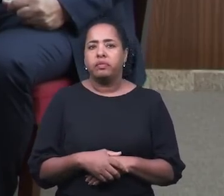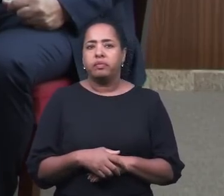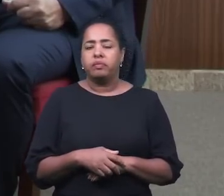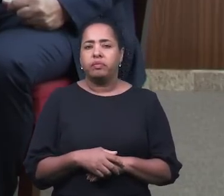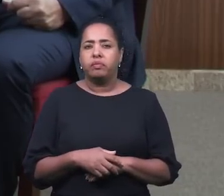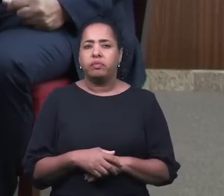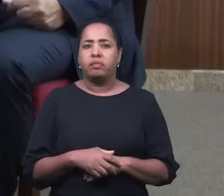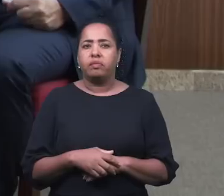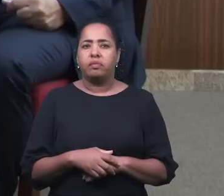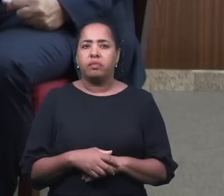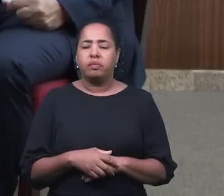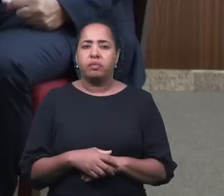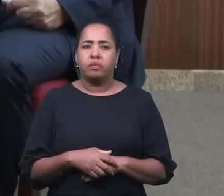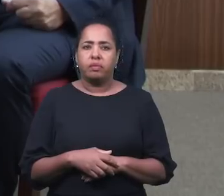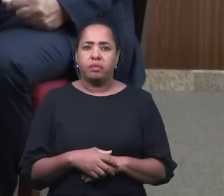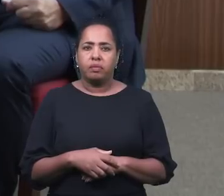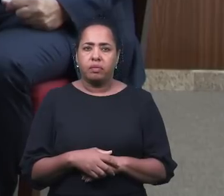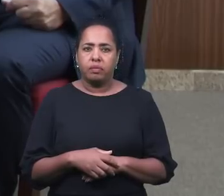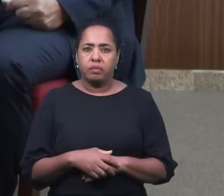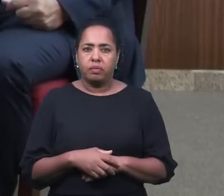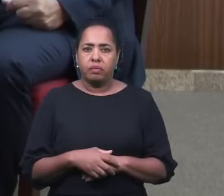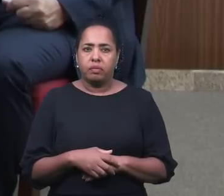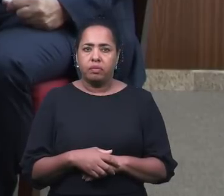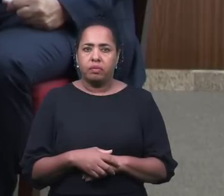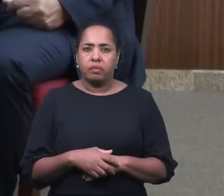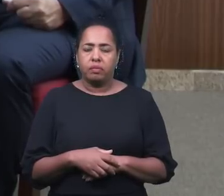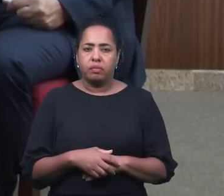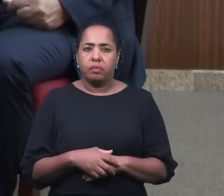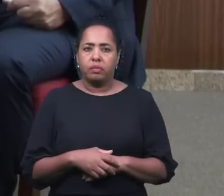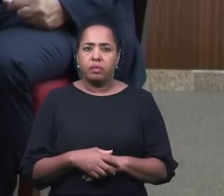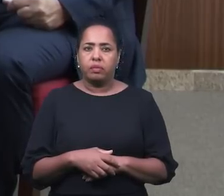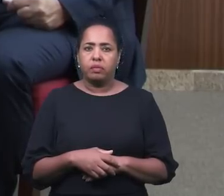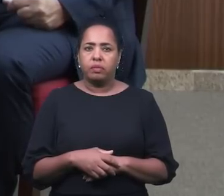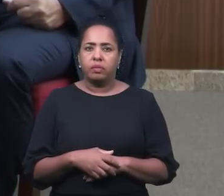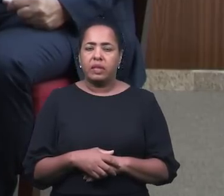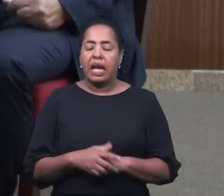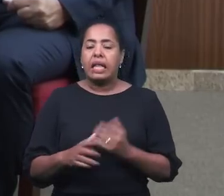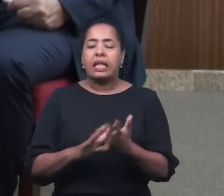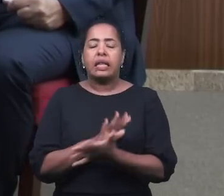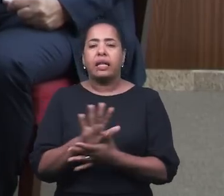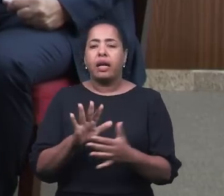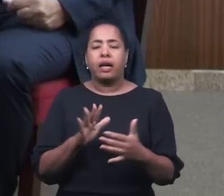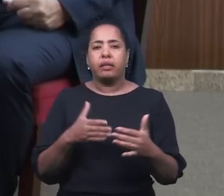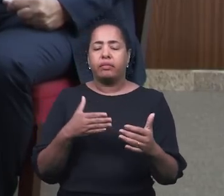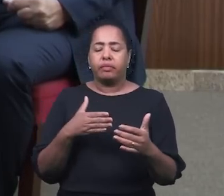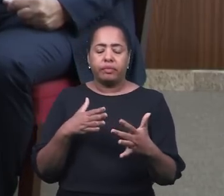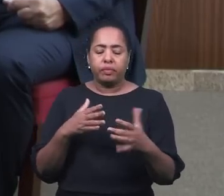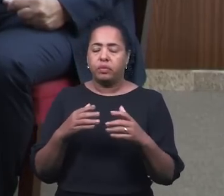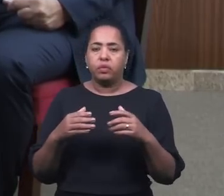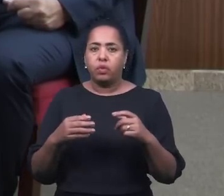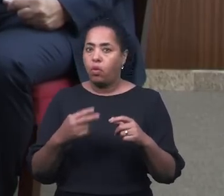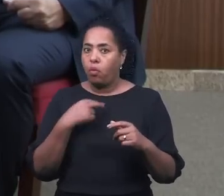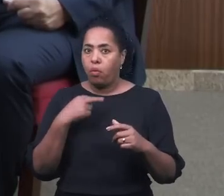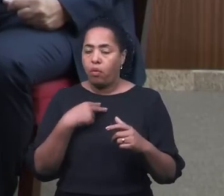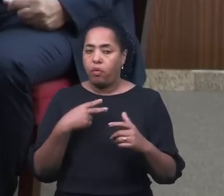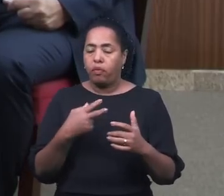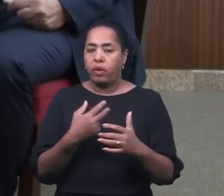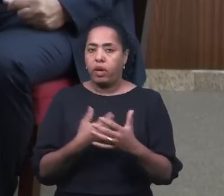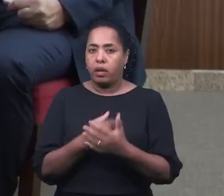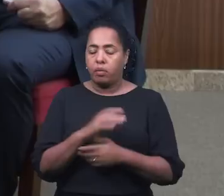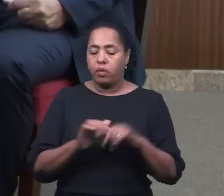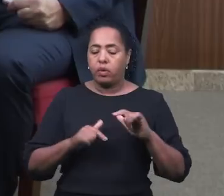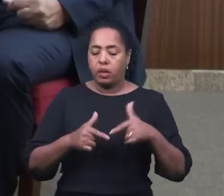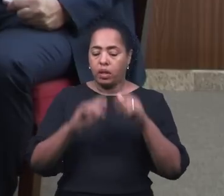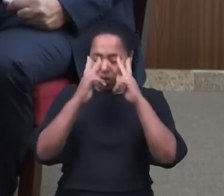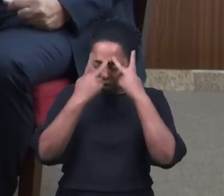Senhor. Não dava deixa para a ação do homem, na mão do homem. E quando a irmã fala que o